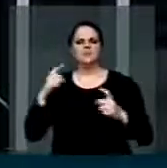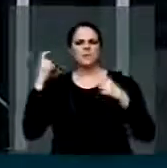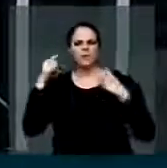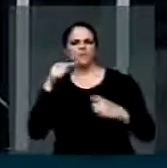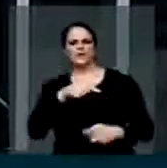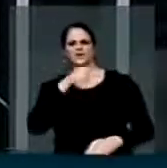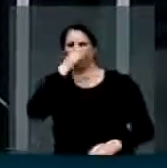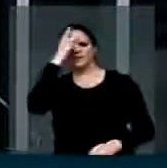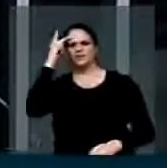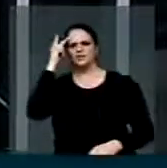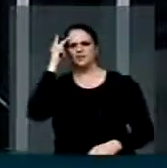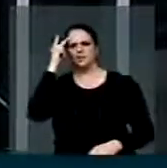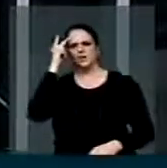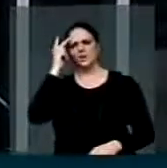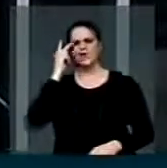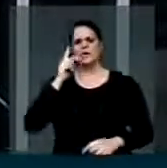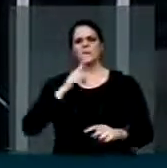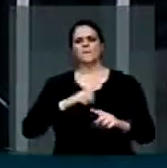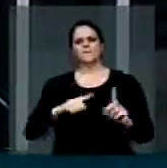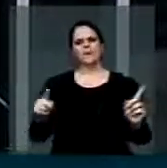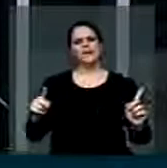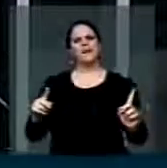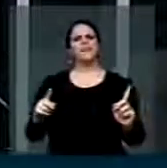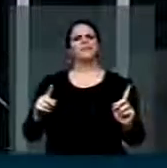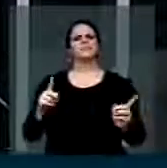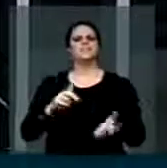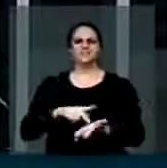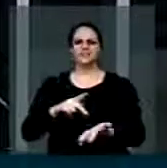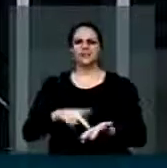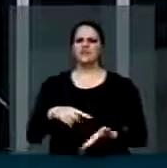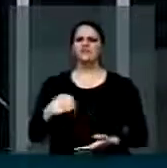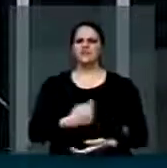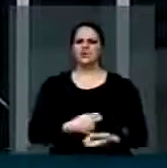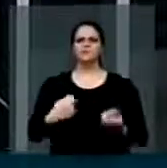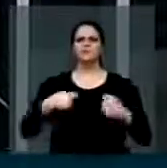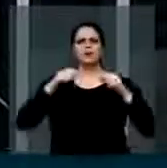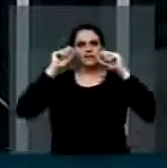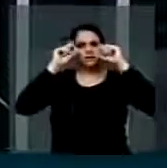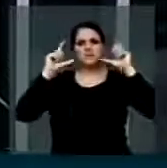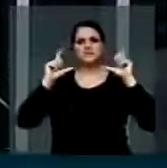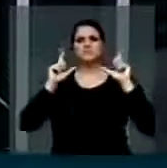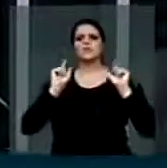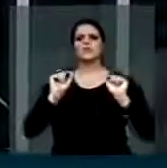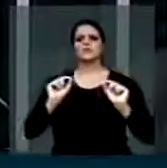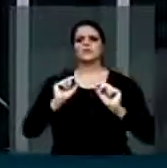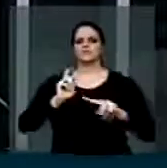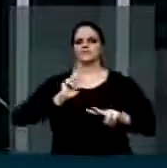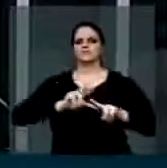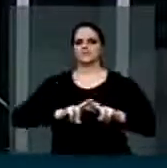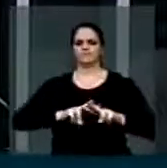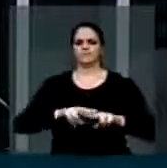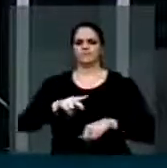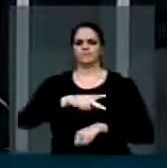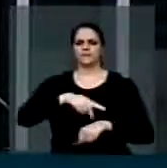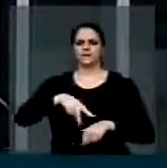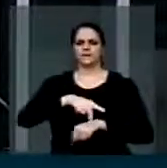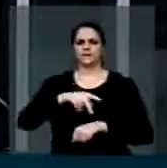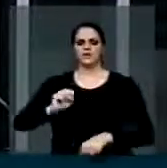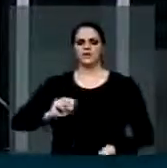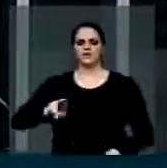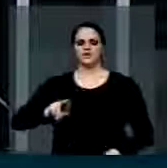que olhar os presídios brasileiros, e eu vejo que a Suécia, que educa para ter